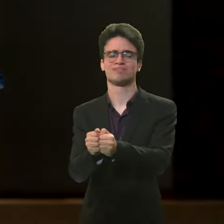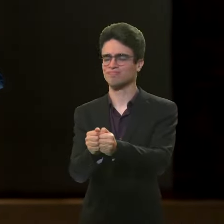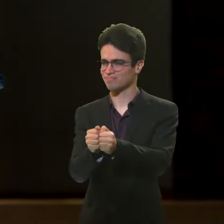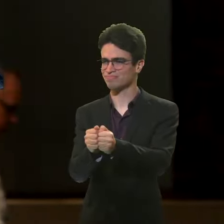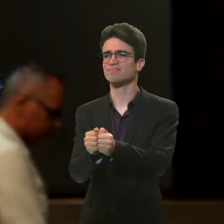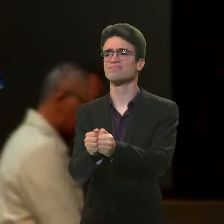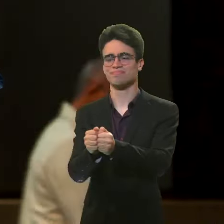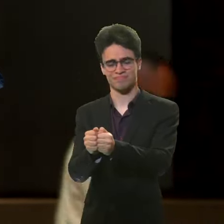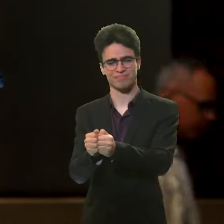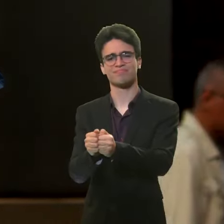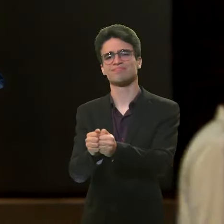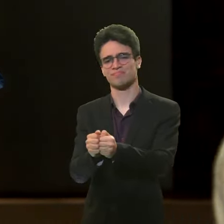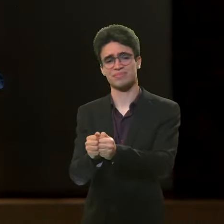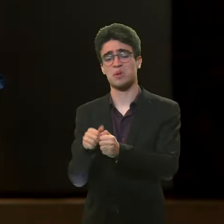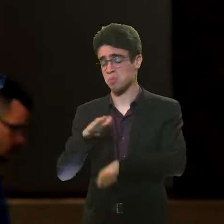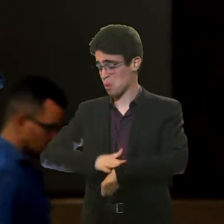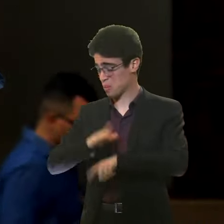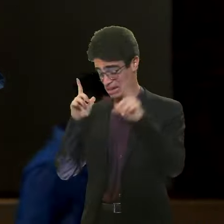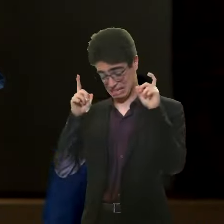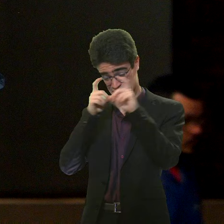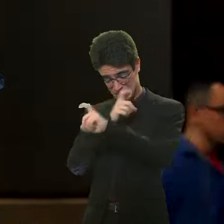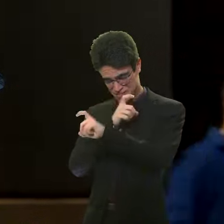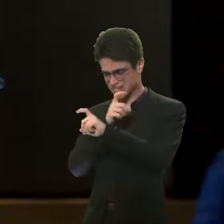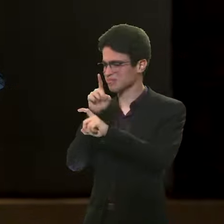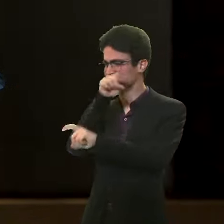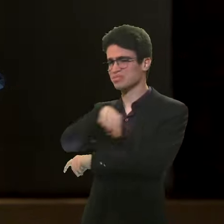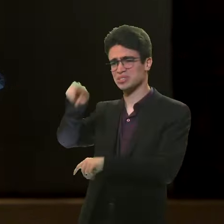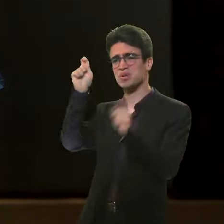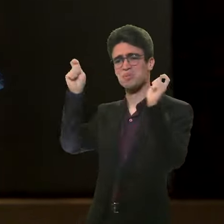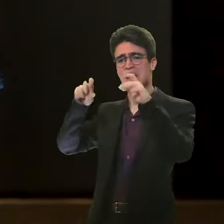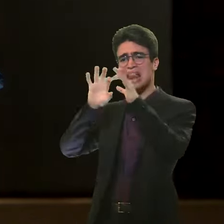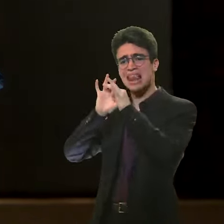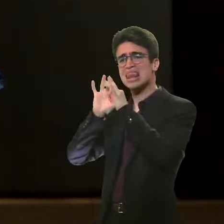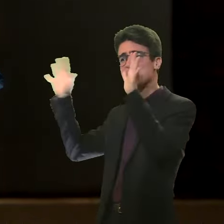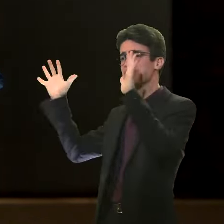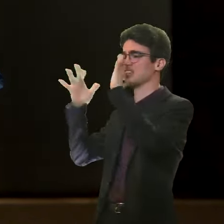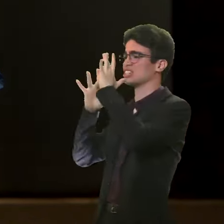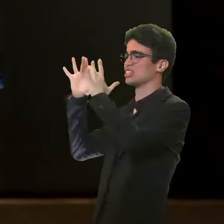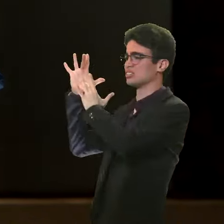Permita ao Senhor te guiar em meio aos períodos de escassez.